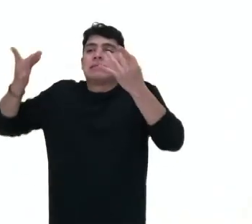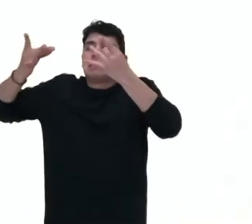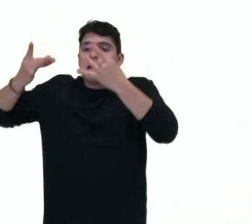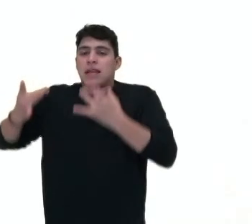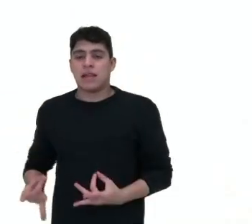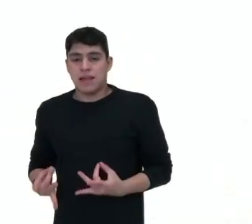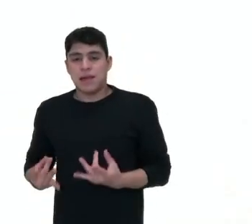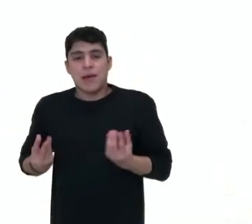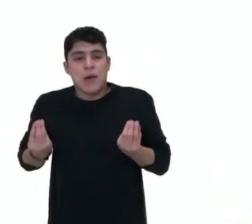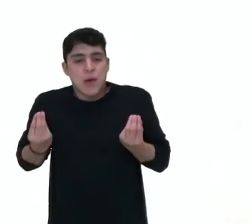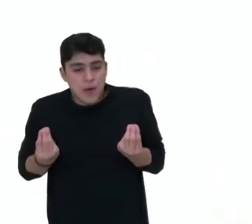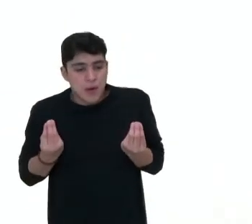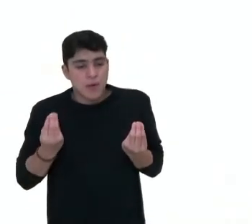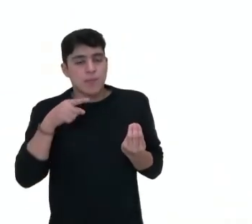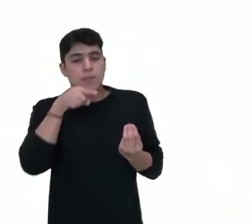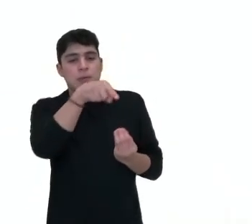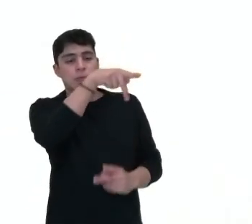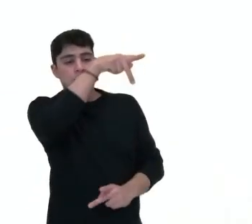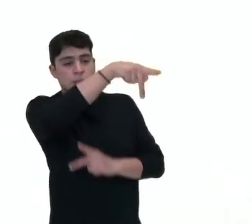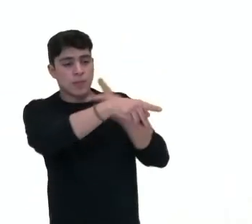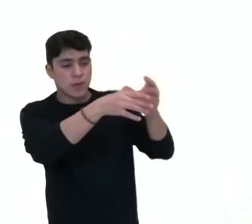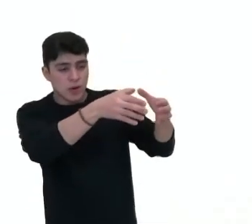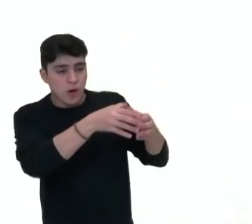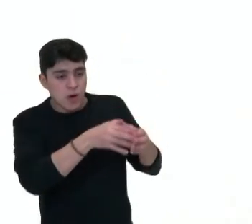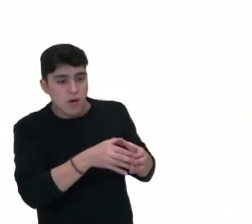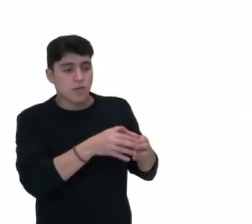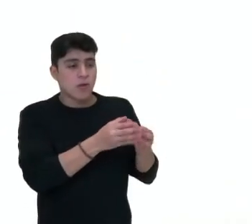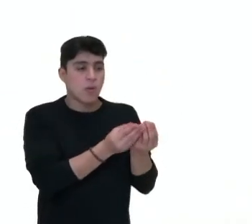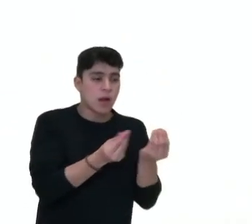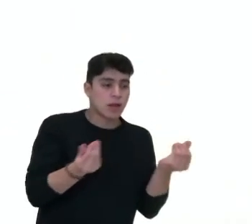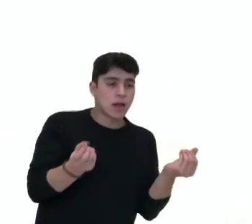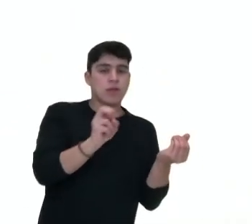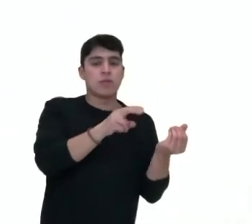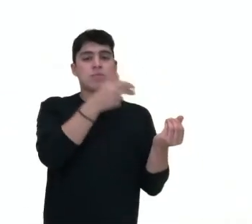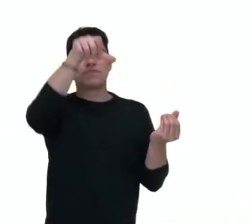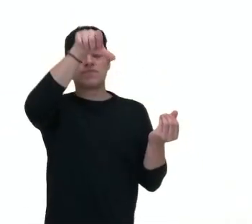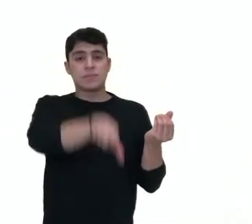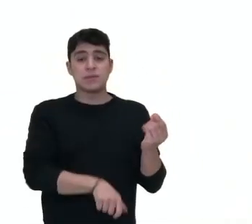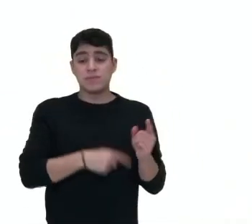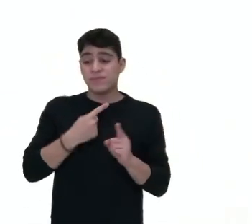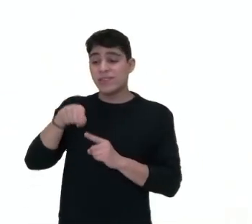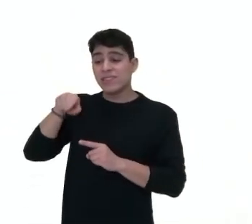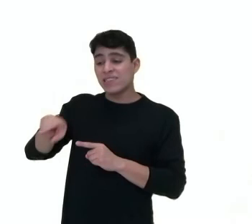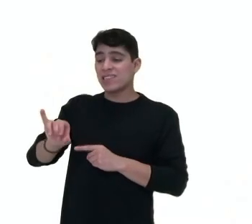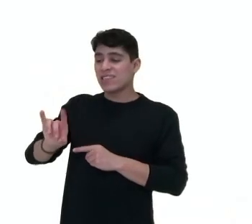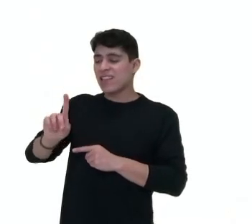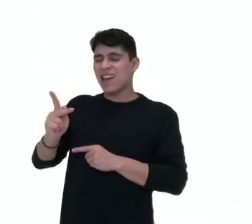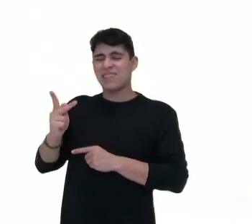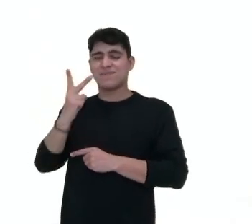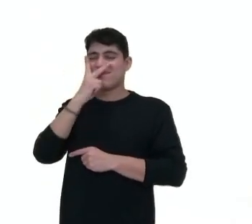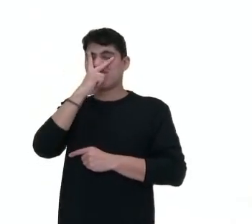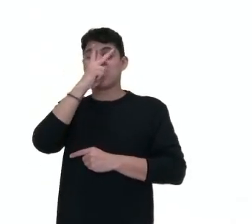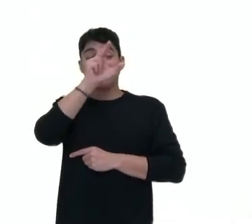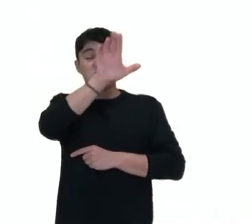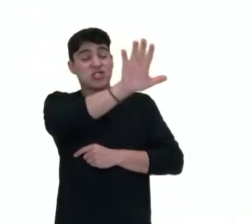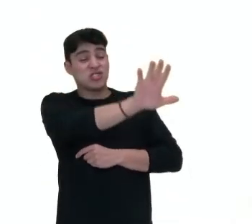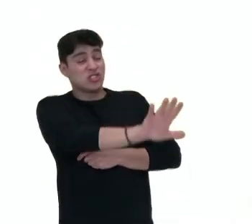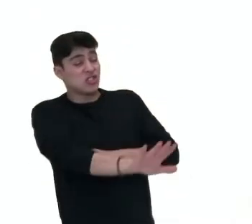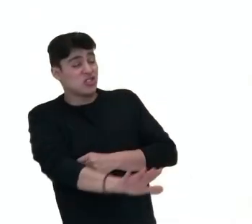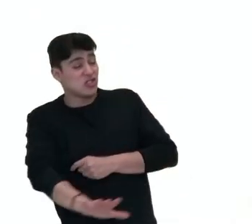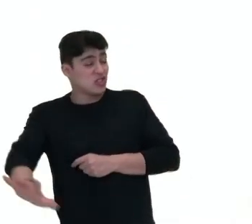a qualidade de vida de uma população melhora ou piora. Por quê? Porque ele é só um panorama bem geral, né? Ele não